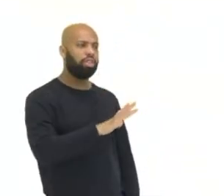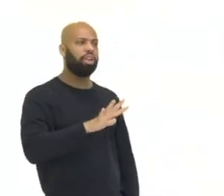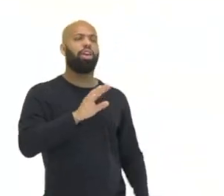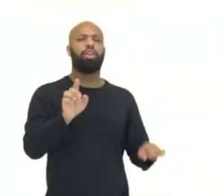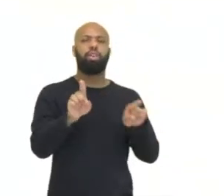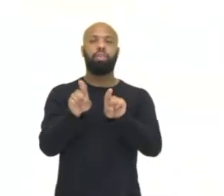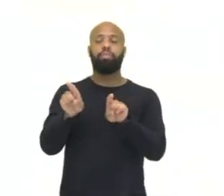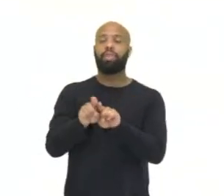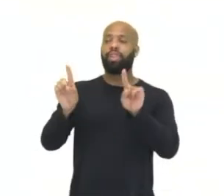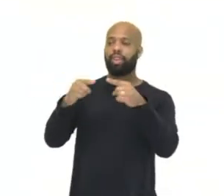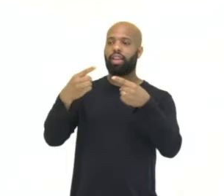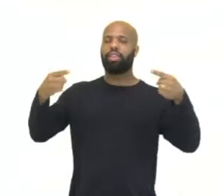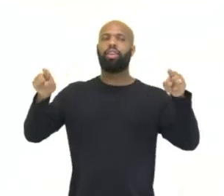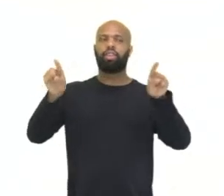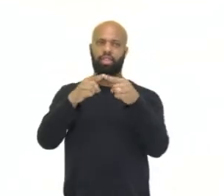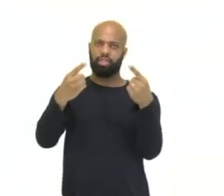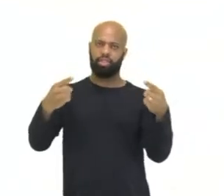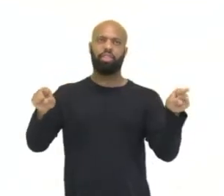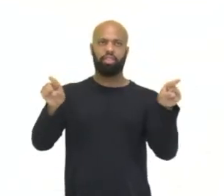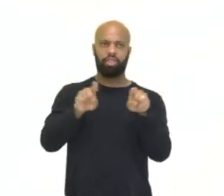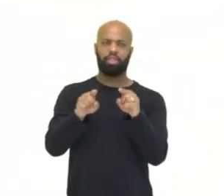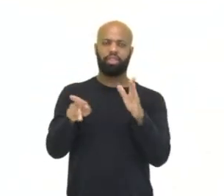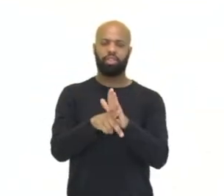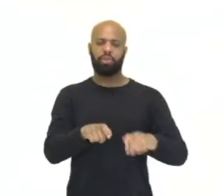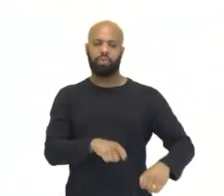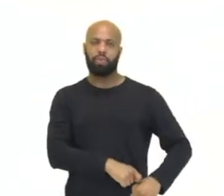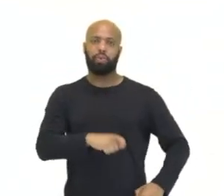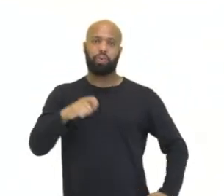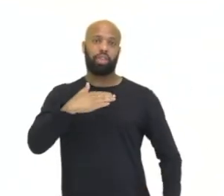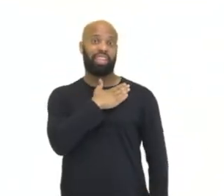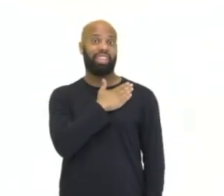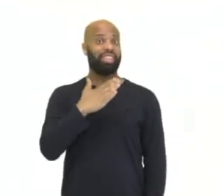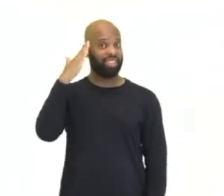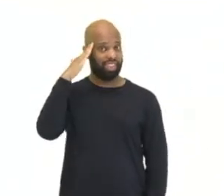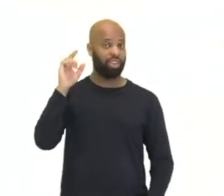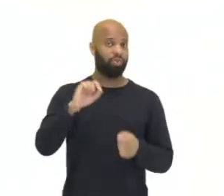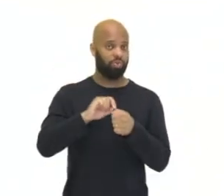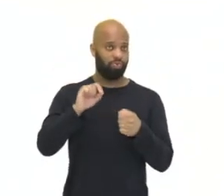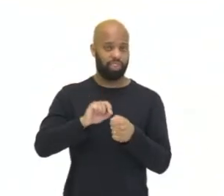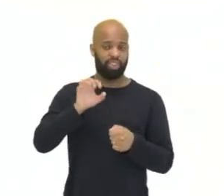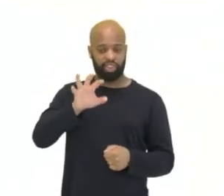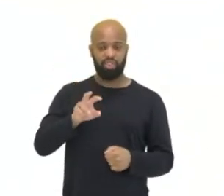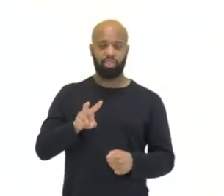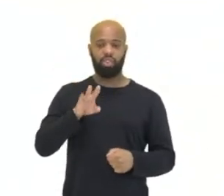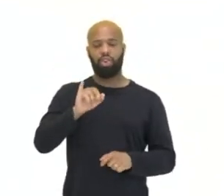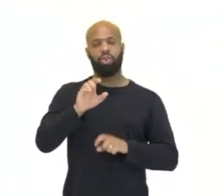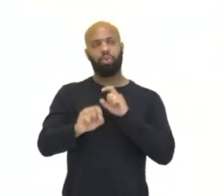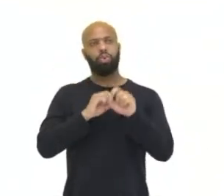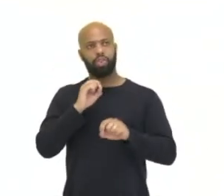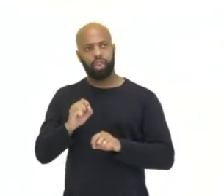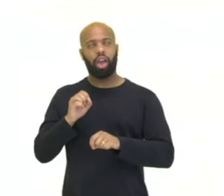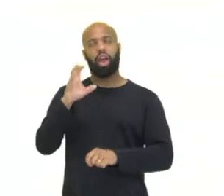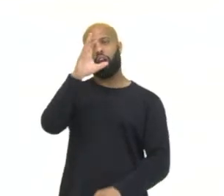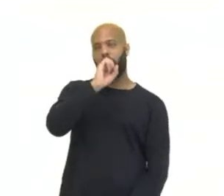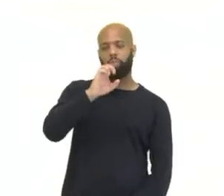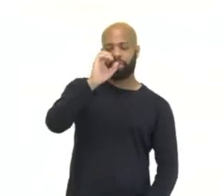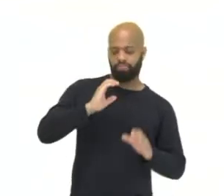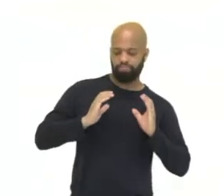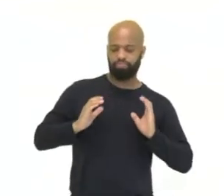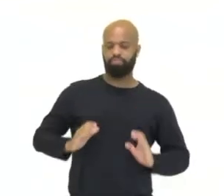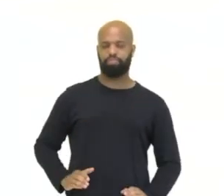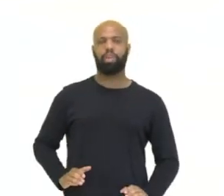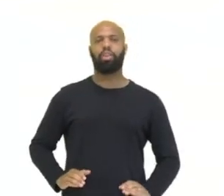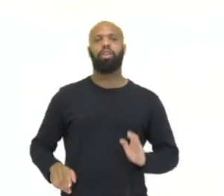produzido, né? Essa gravação produzida pelo Exército Brasileiro, e a gente vai exercitando o nosso dever